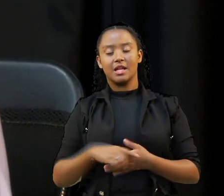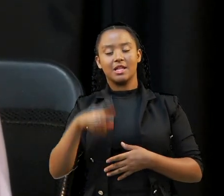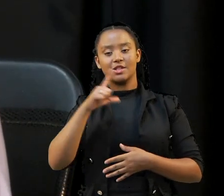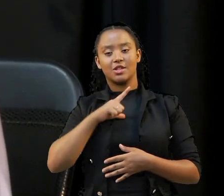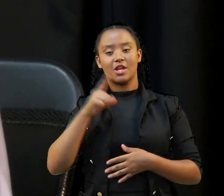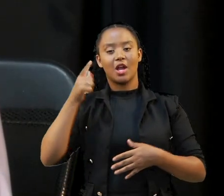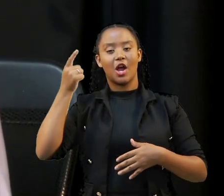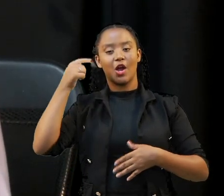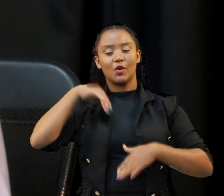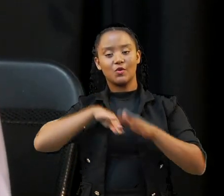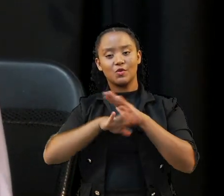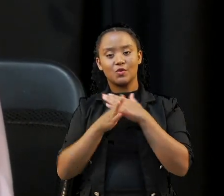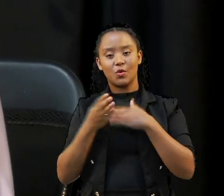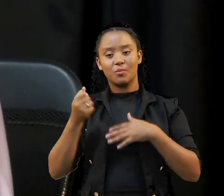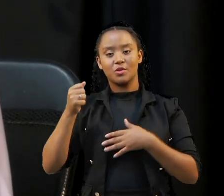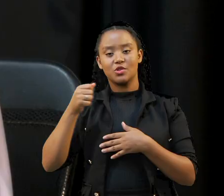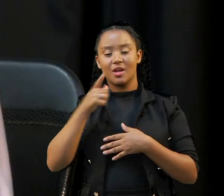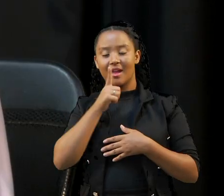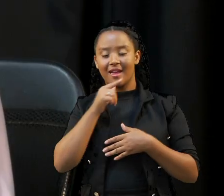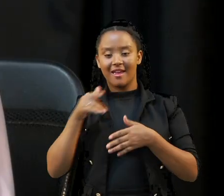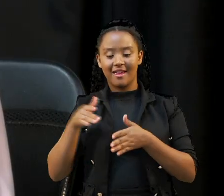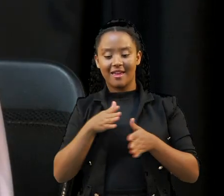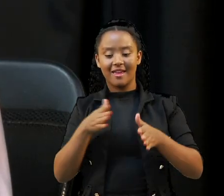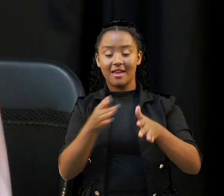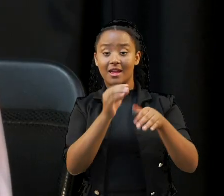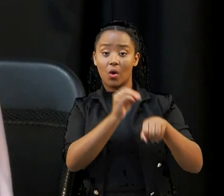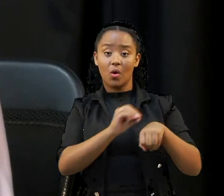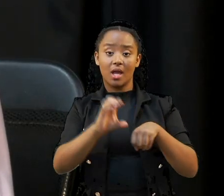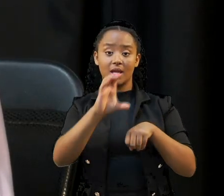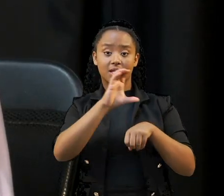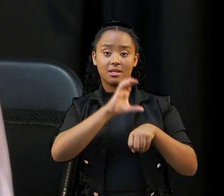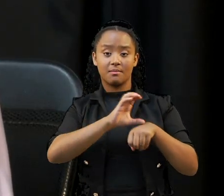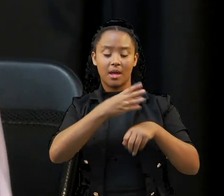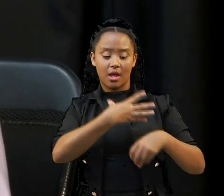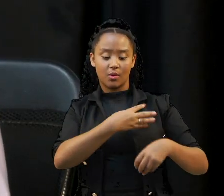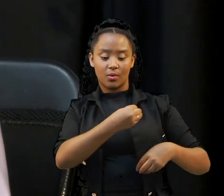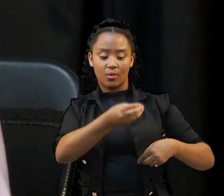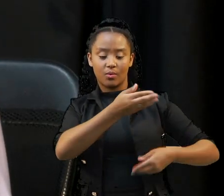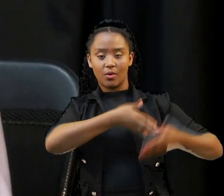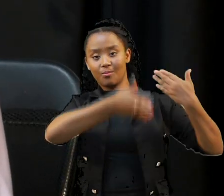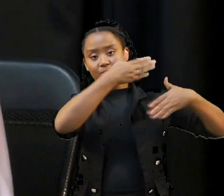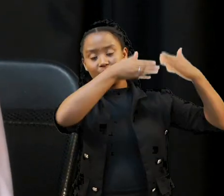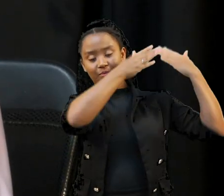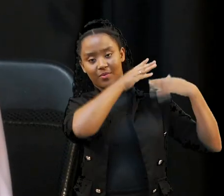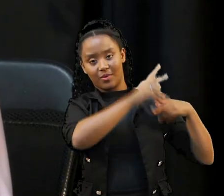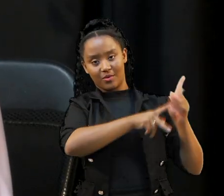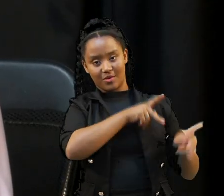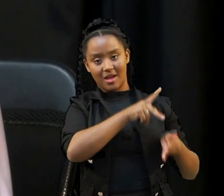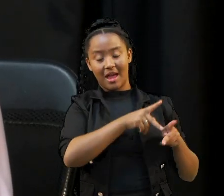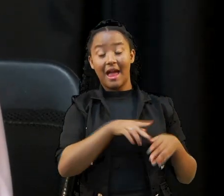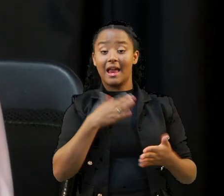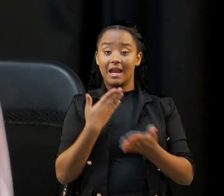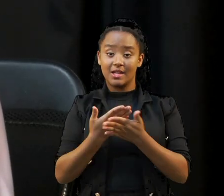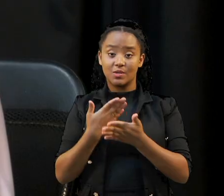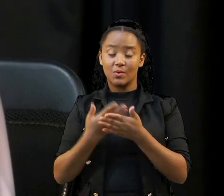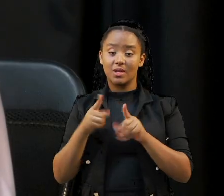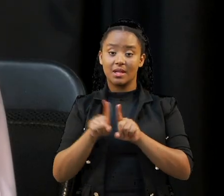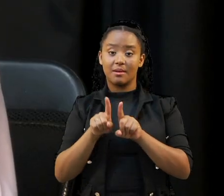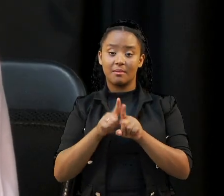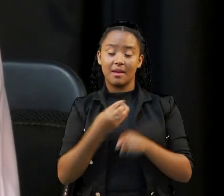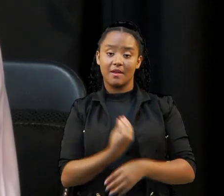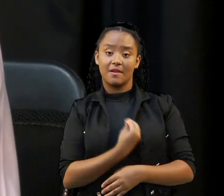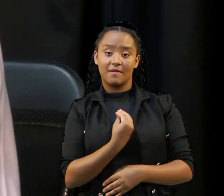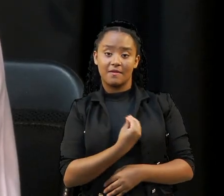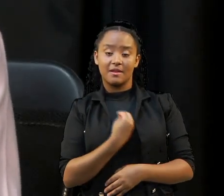rios, igarapés, nascentes e conhecimento ancestral. Ela estuda e vive a tradição dos povos